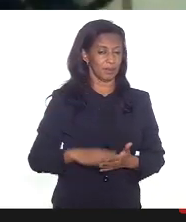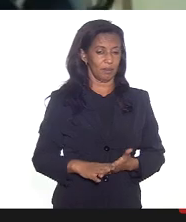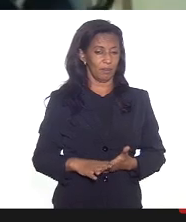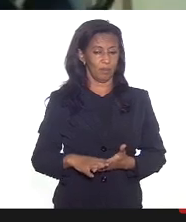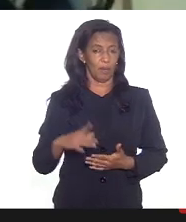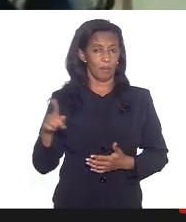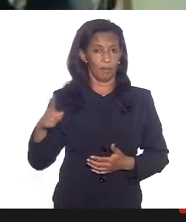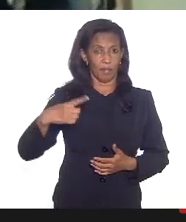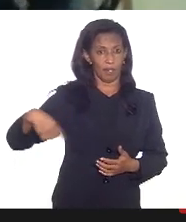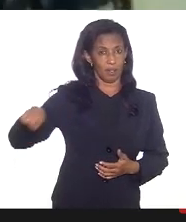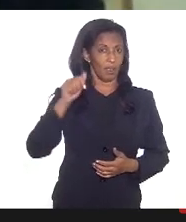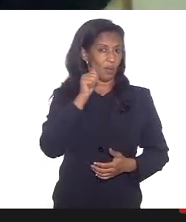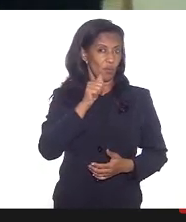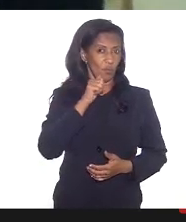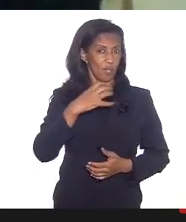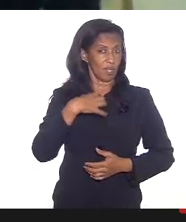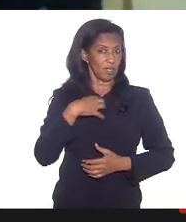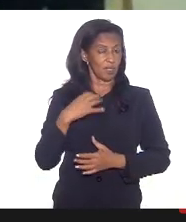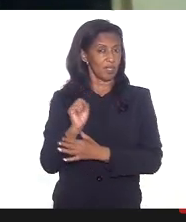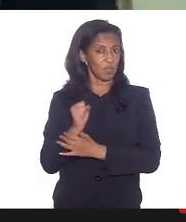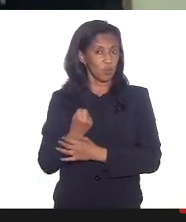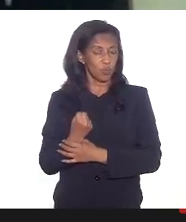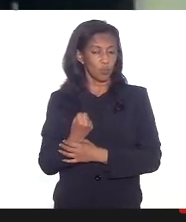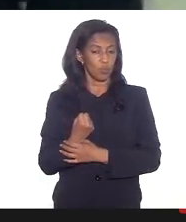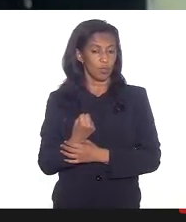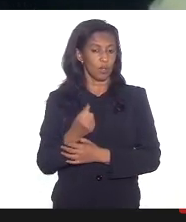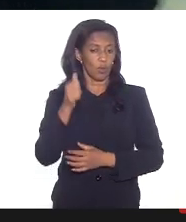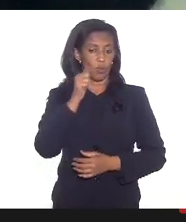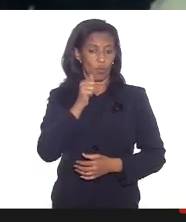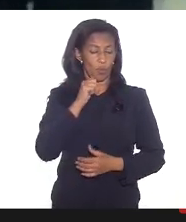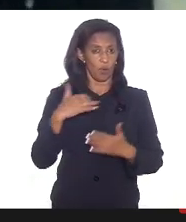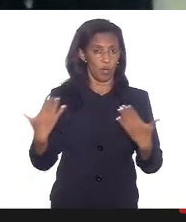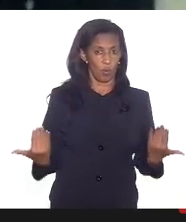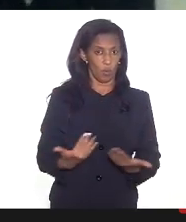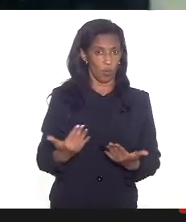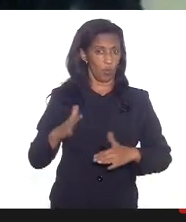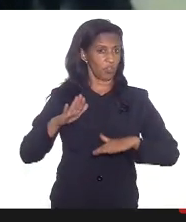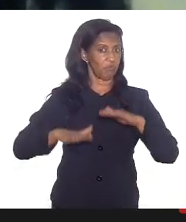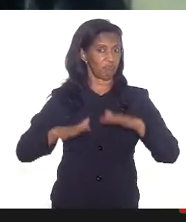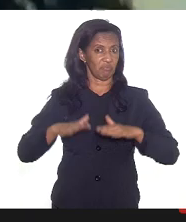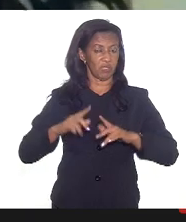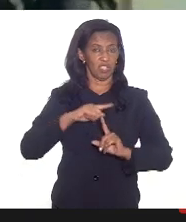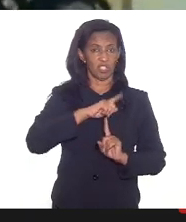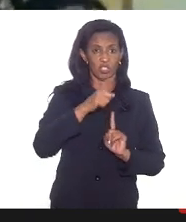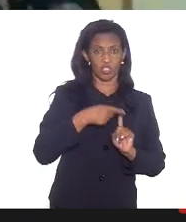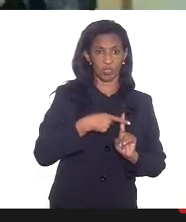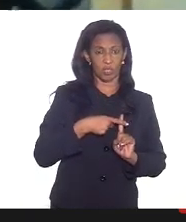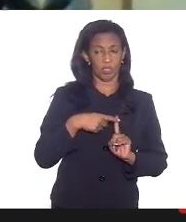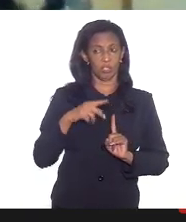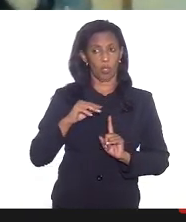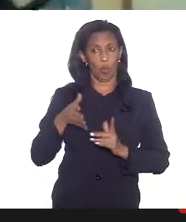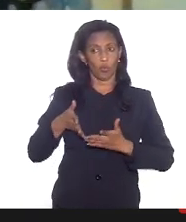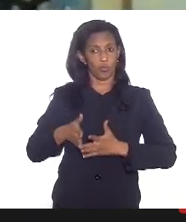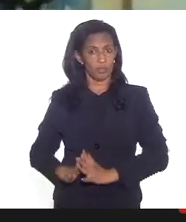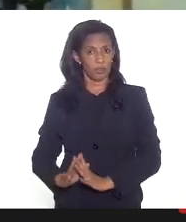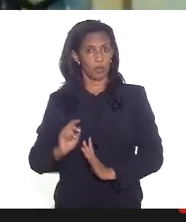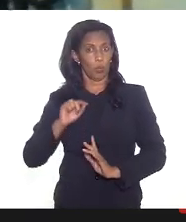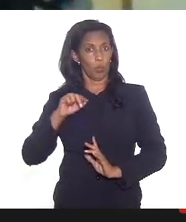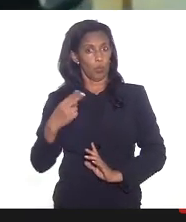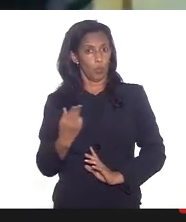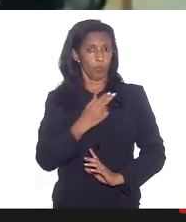essas mulheres é um exemplo seguras uma mulher hoje seja nossa condição de gestante puérpera ou lactante